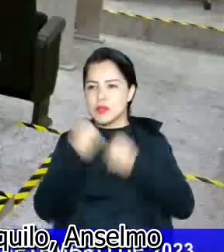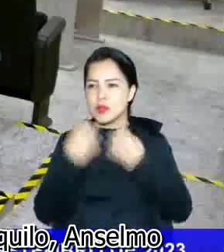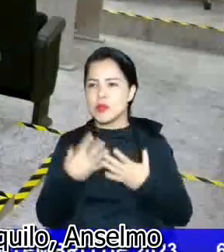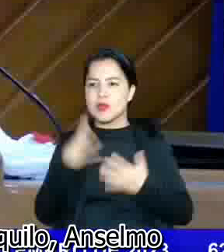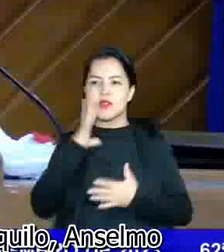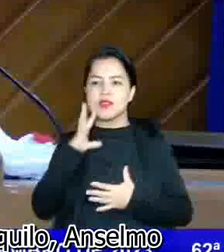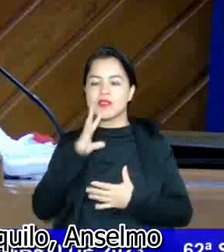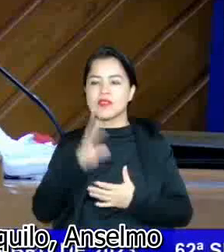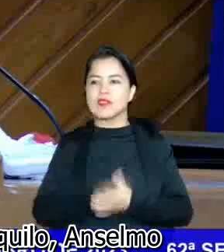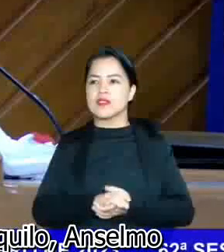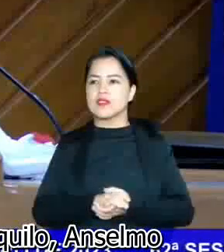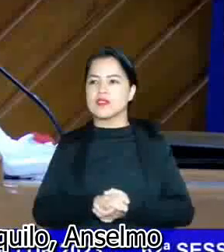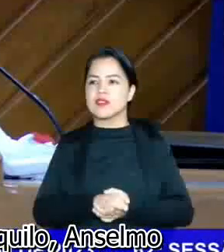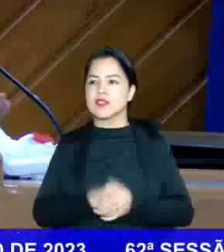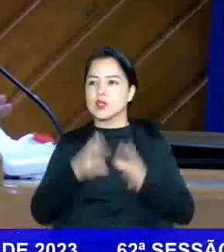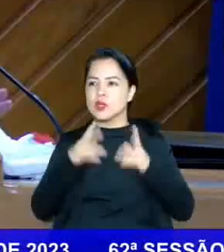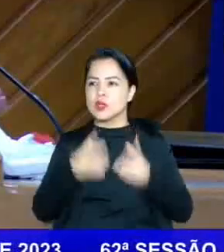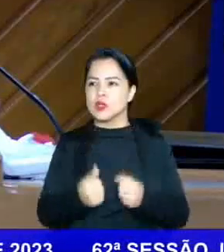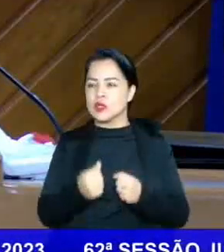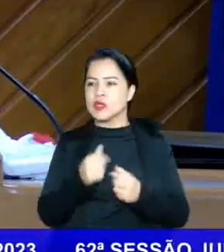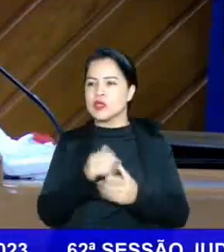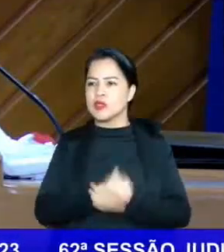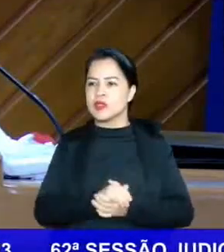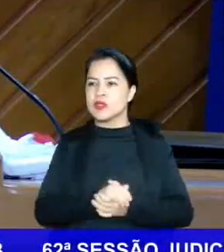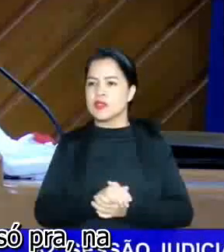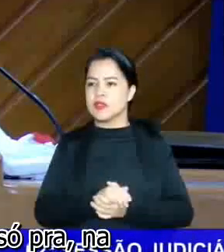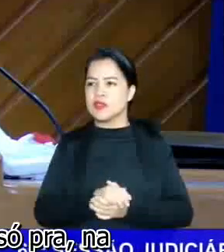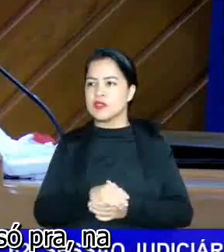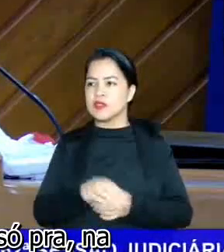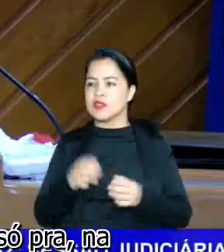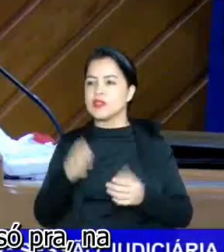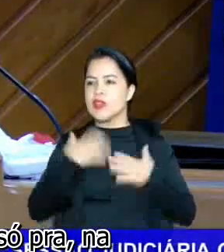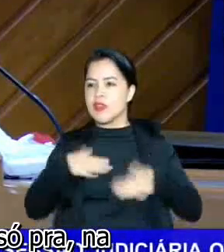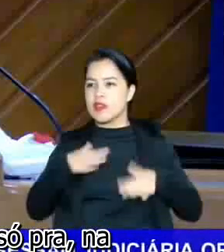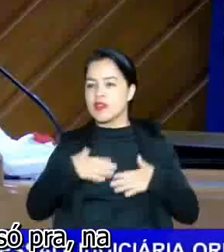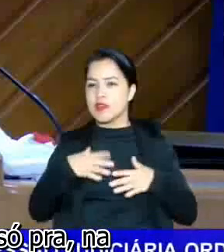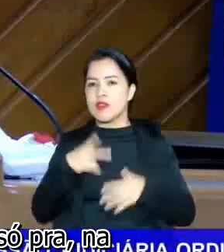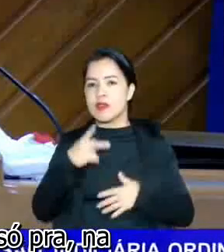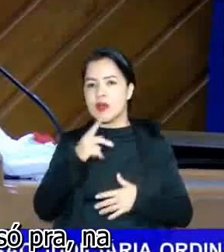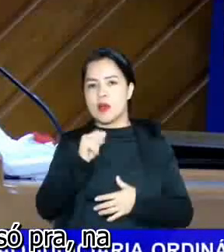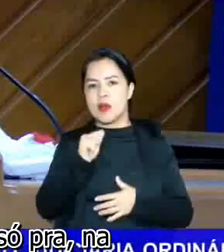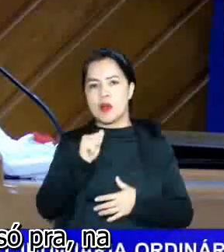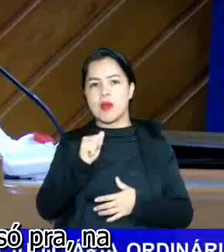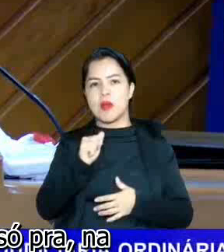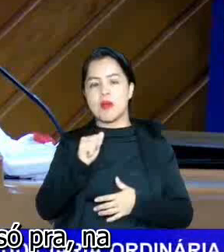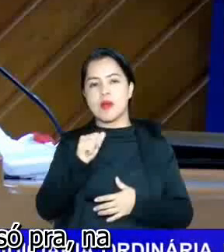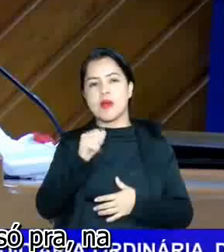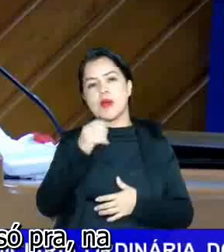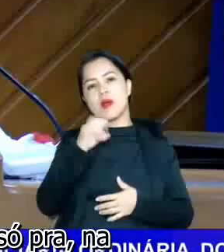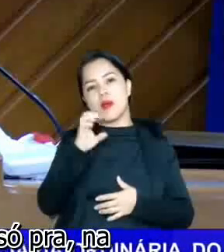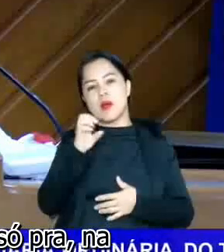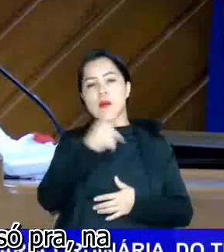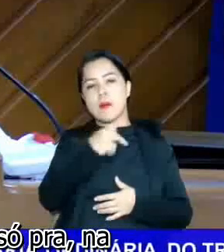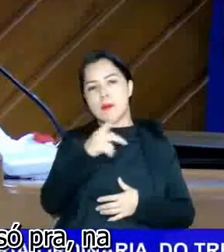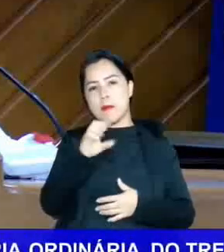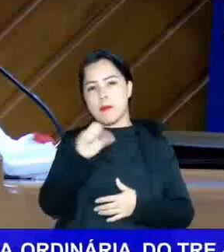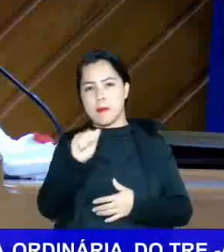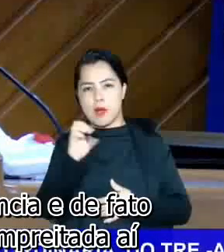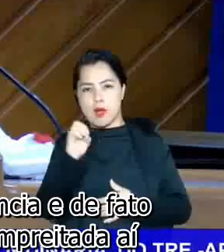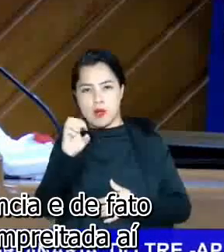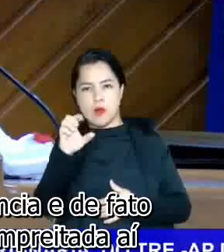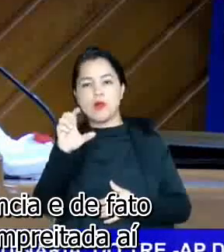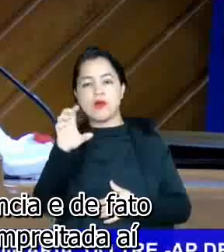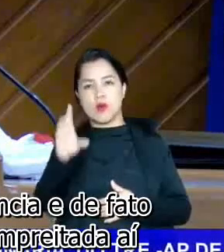legal. Anselmo, tudo tranquilo, Na Anselmo? tela, o desembargador João Lages. Então pronto. Paulo, tudo bem, Paulo? Presidente, só para,